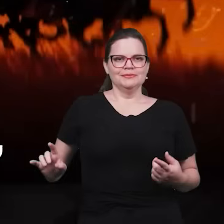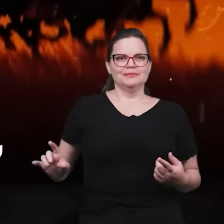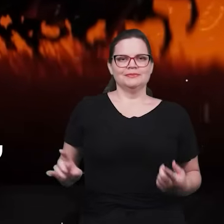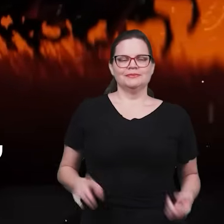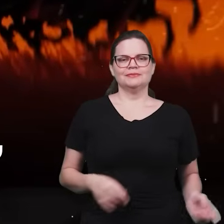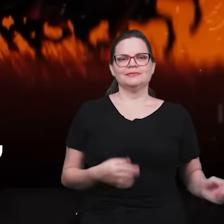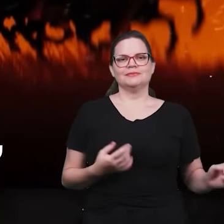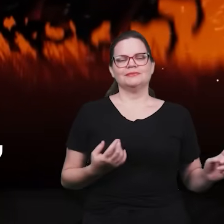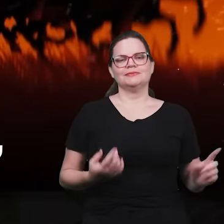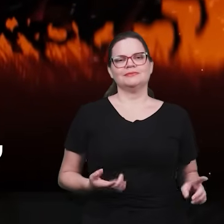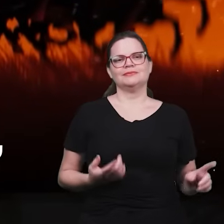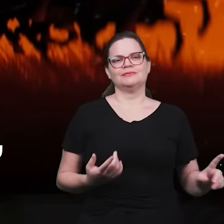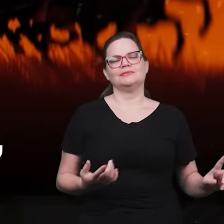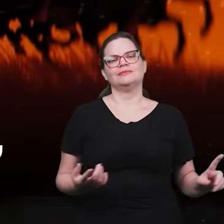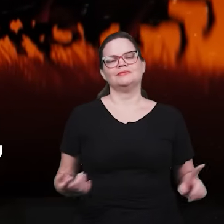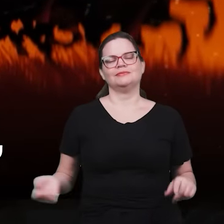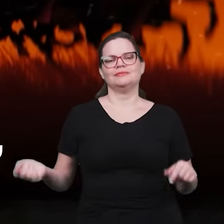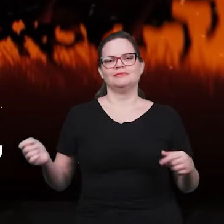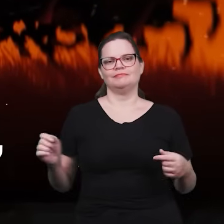Meu Deus vence